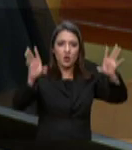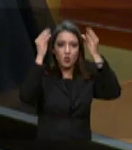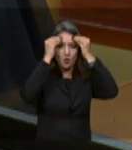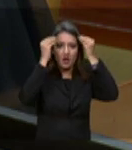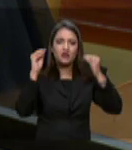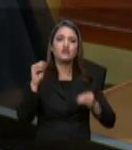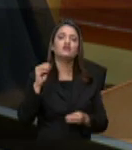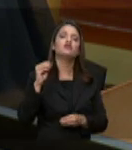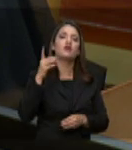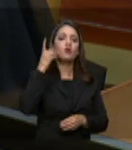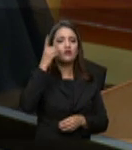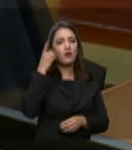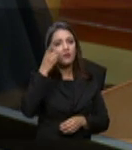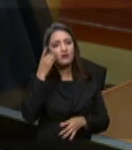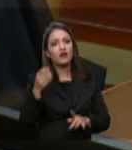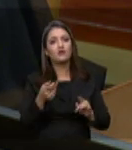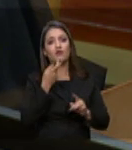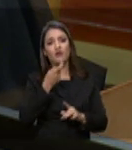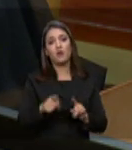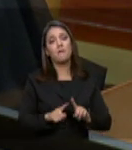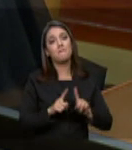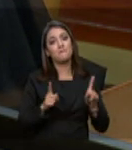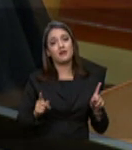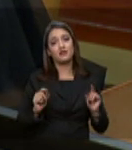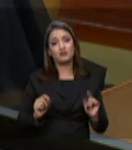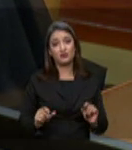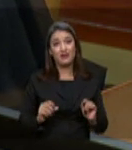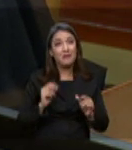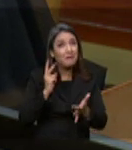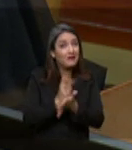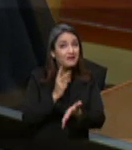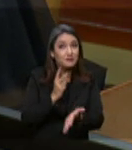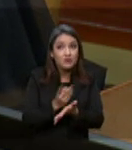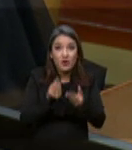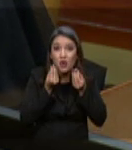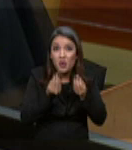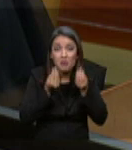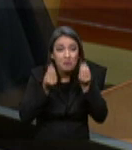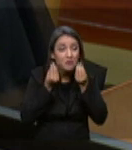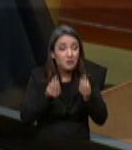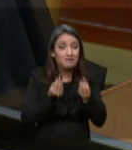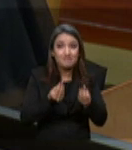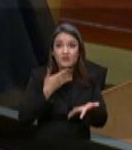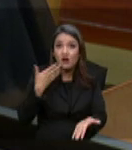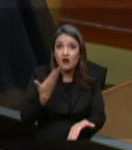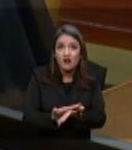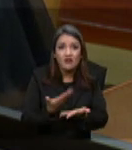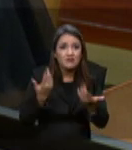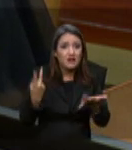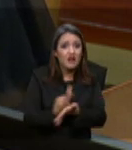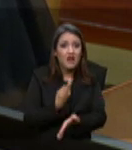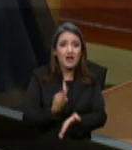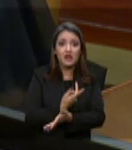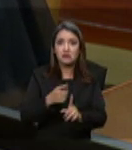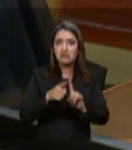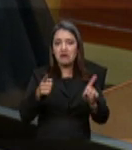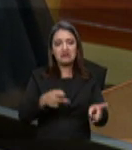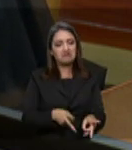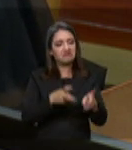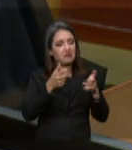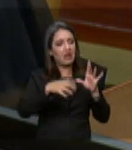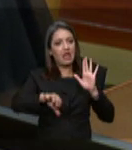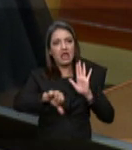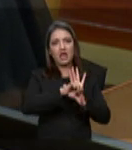utilizada pelo parlamentar federal subjudices mais que por mais absurdas que sejam por não vislumbrar o cometimento de crime